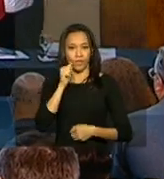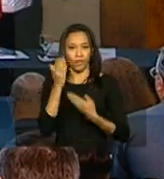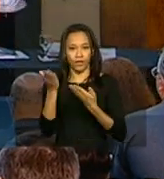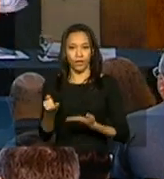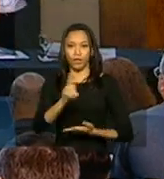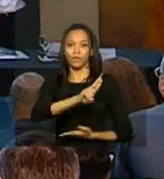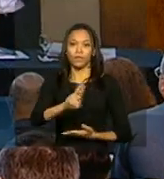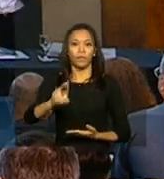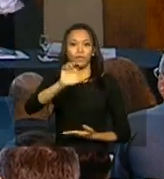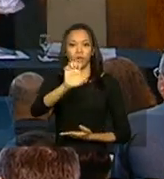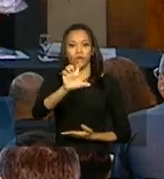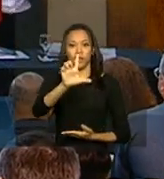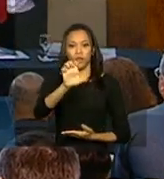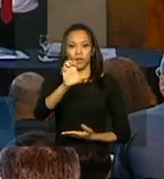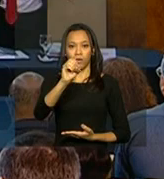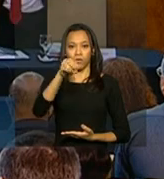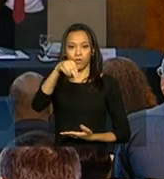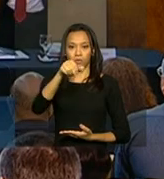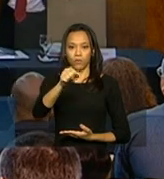Menicuti.